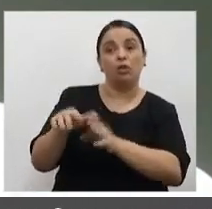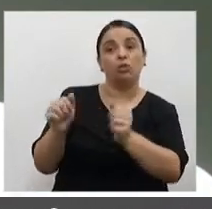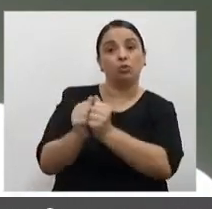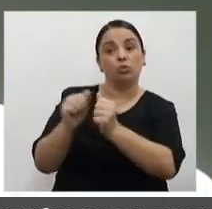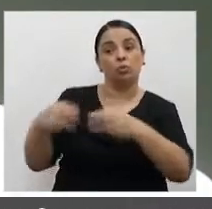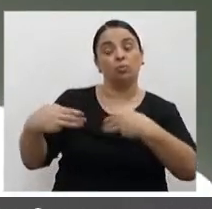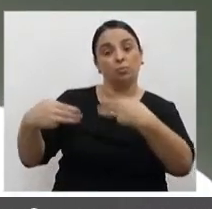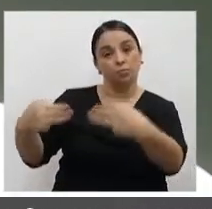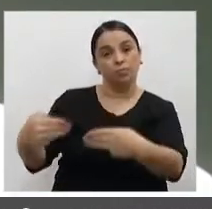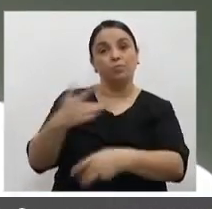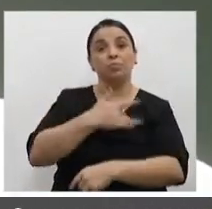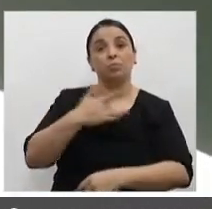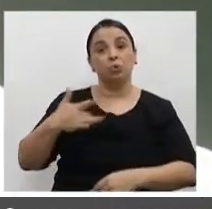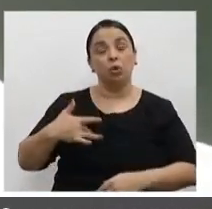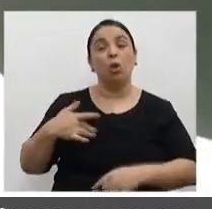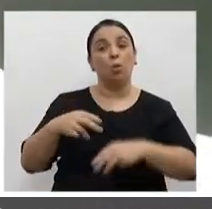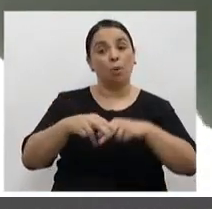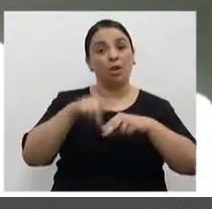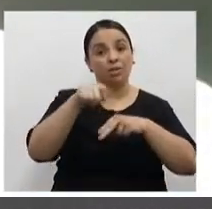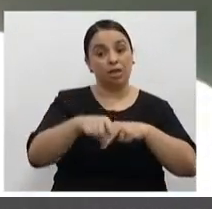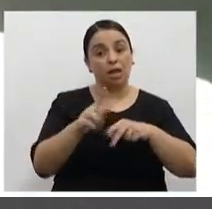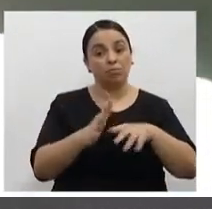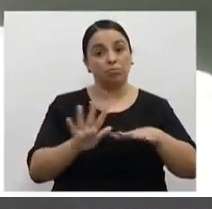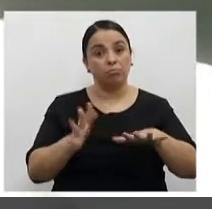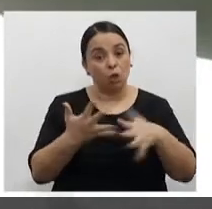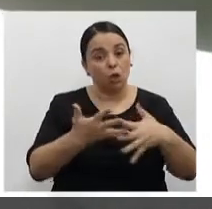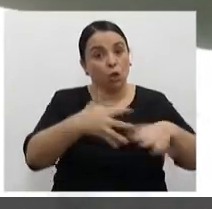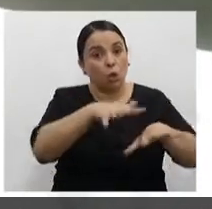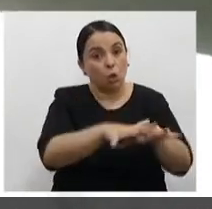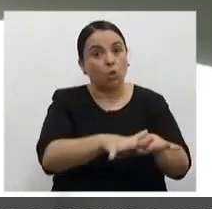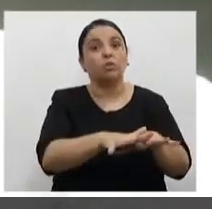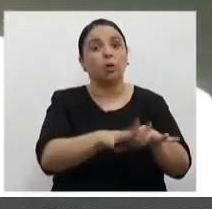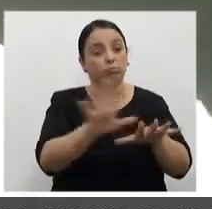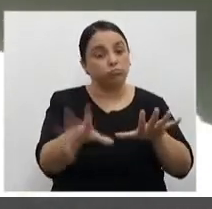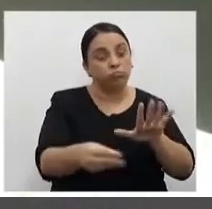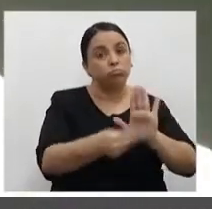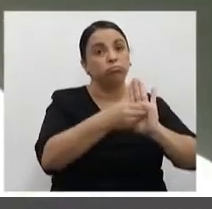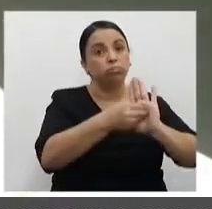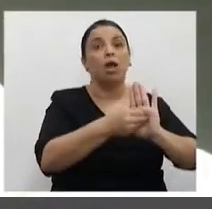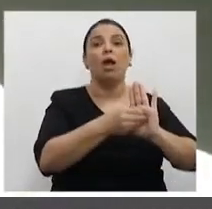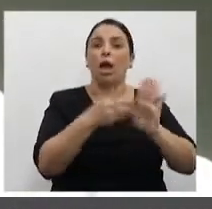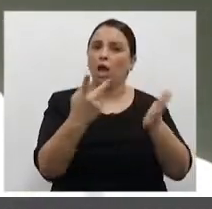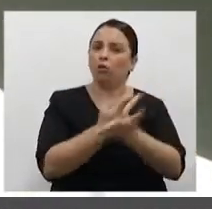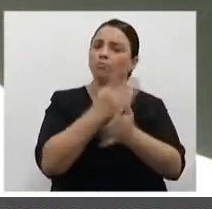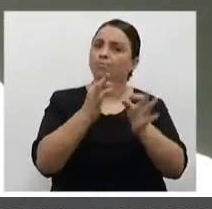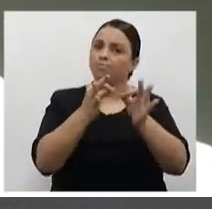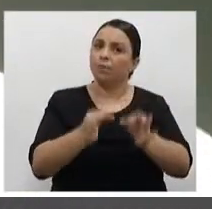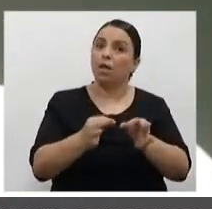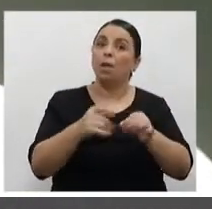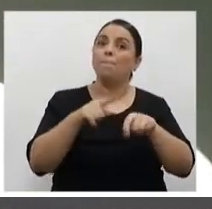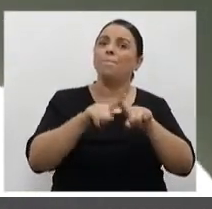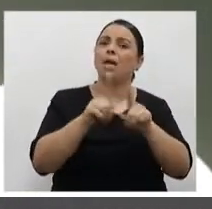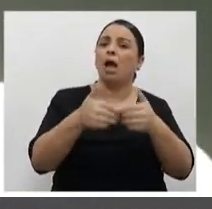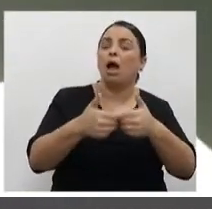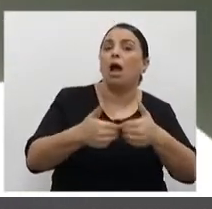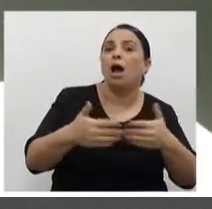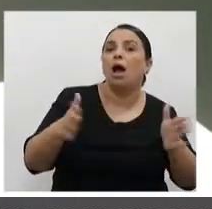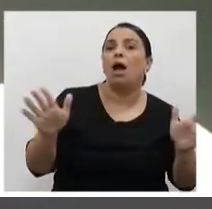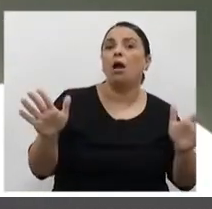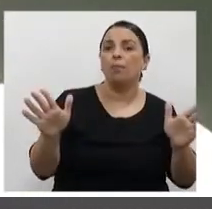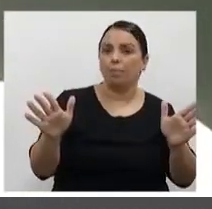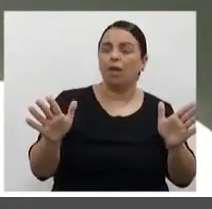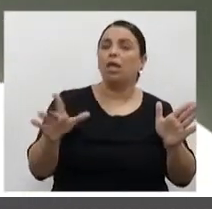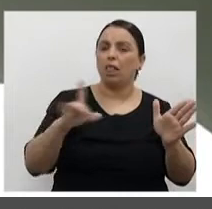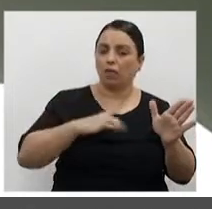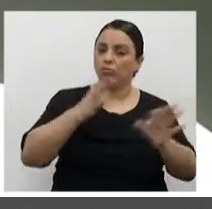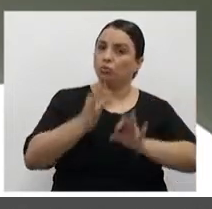para que essa inclusão seja feita da forma como entendemos que seja mais abrangente e de forma mais justa